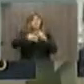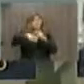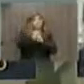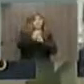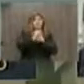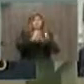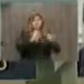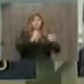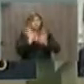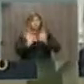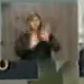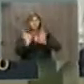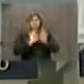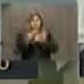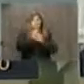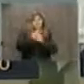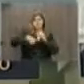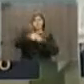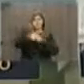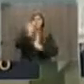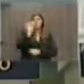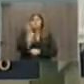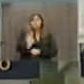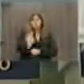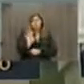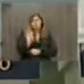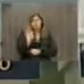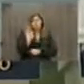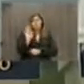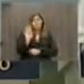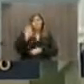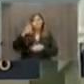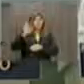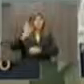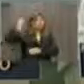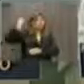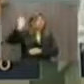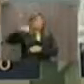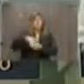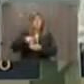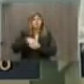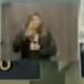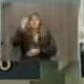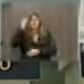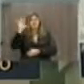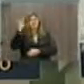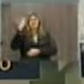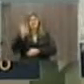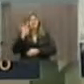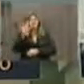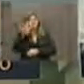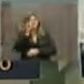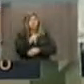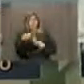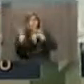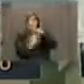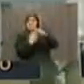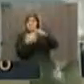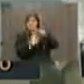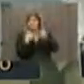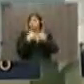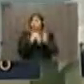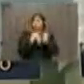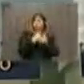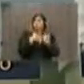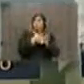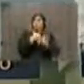programas sociais, que eles só servem para a campanha eleitoral. Nós sabemos muito bem de que você não veja uma pessoa a reclamação dos empresários de transporte,